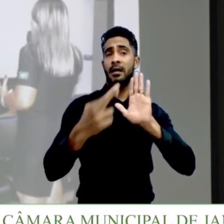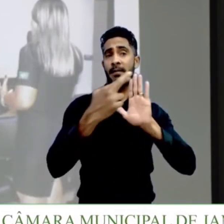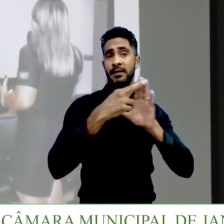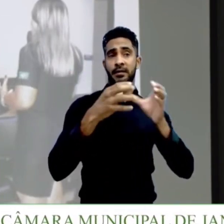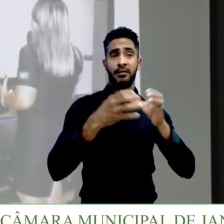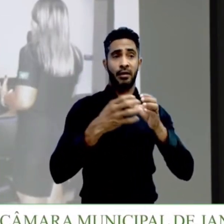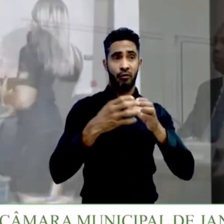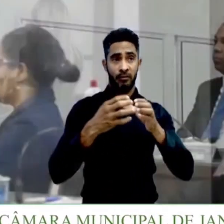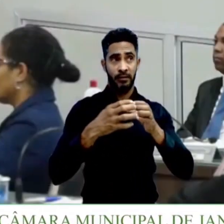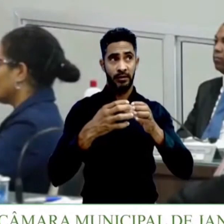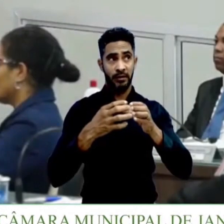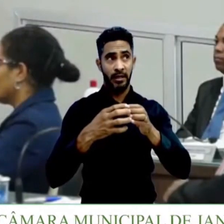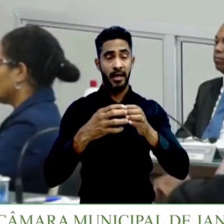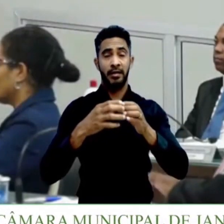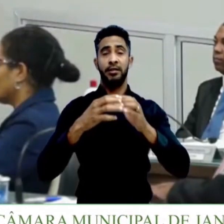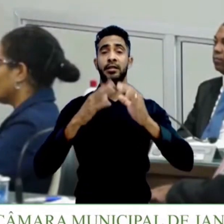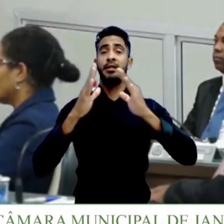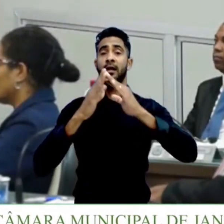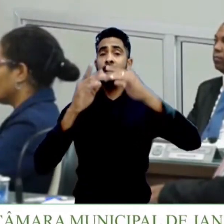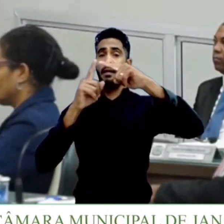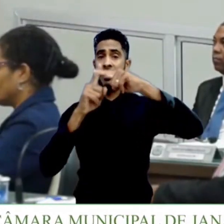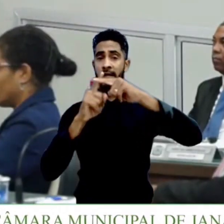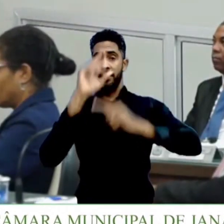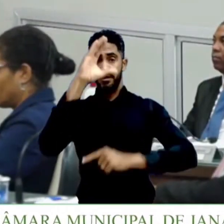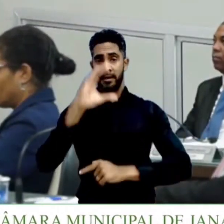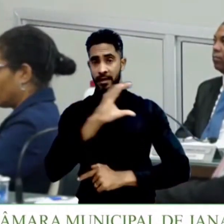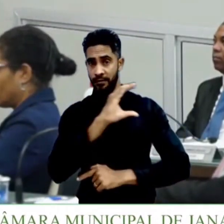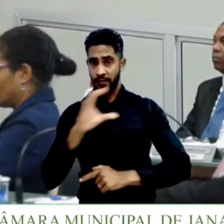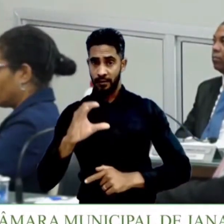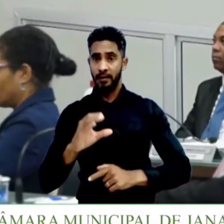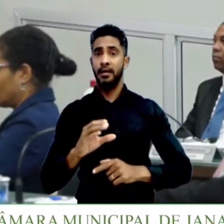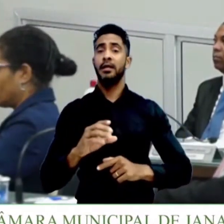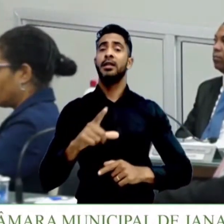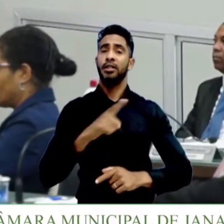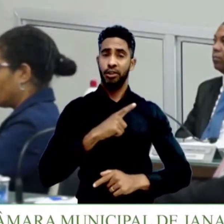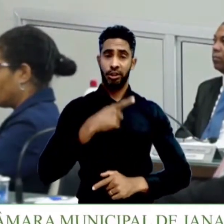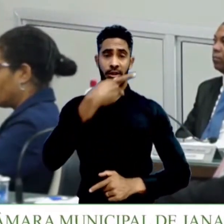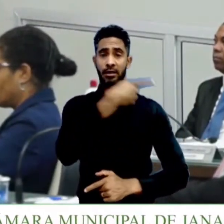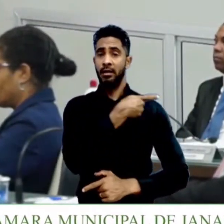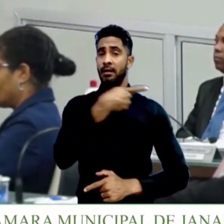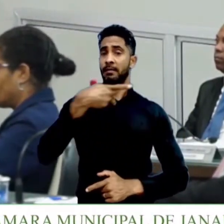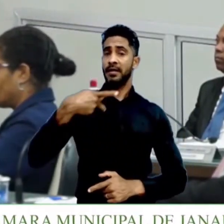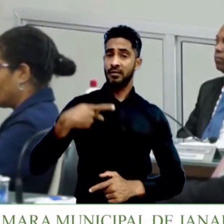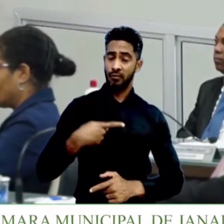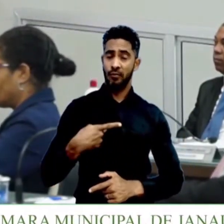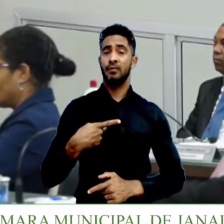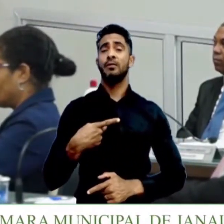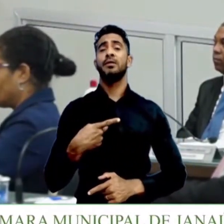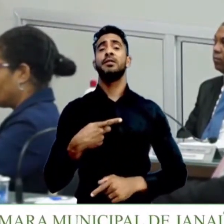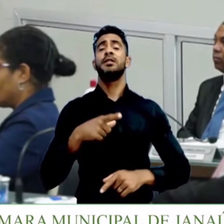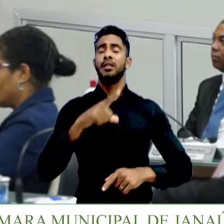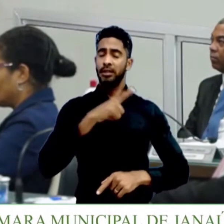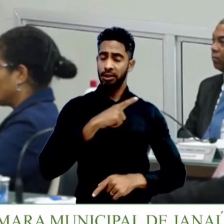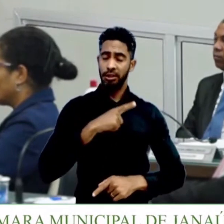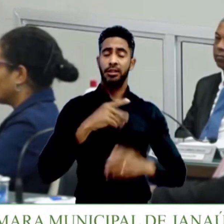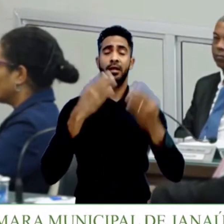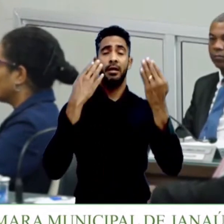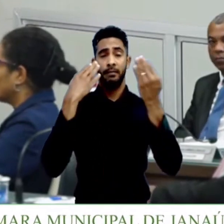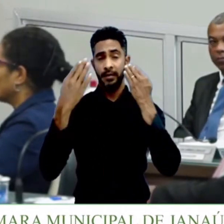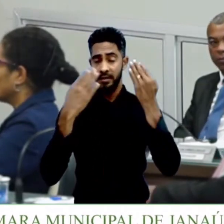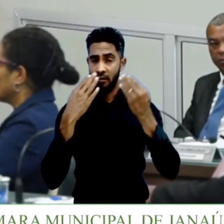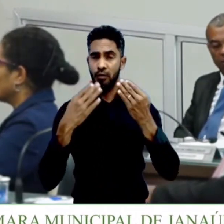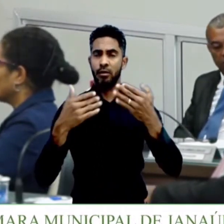da sobriedade da Igreja Católica, tinha pastores, e todos tinham psicólogo, e nós